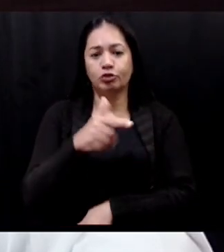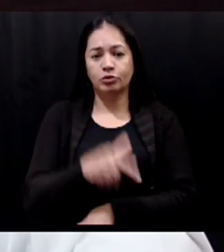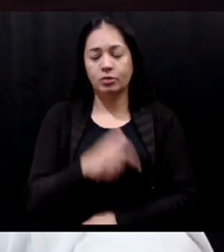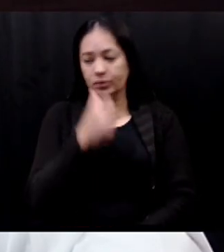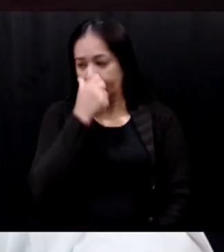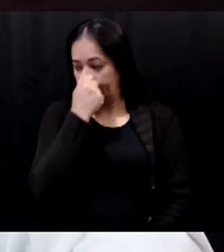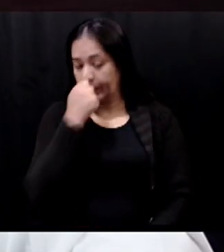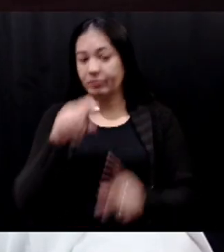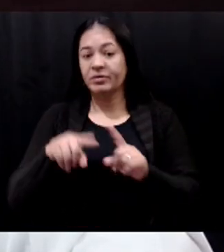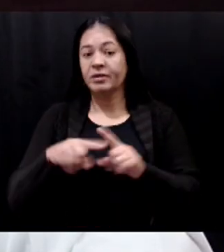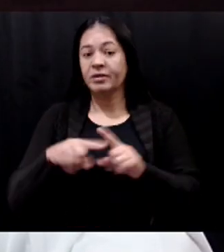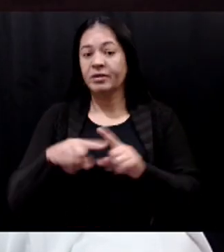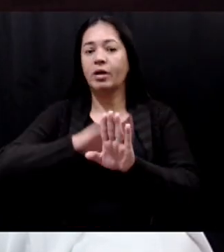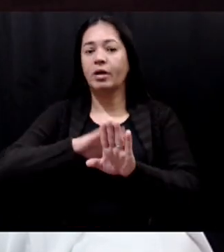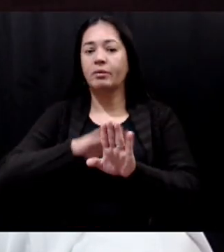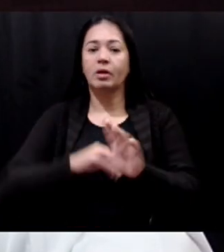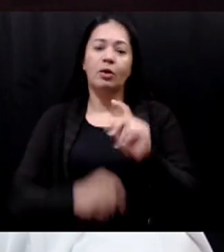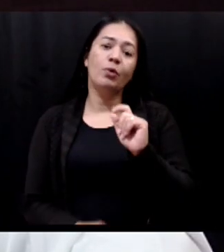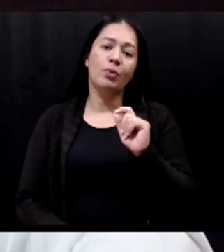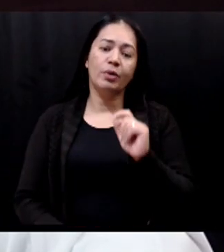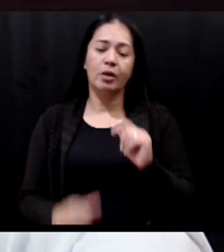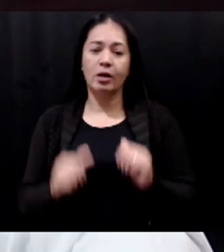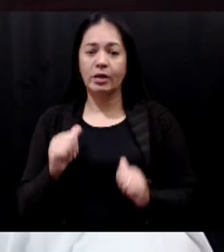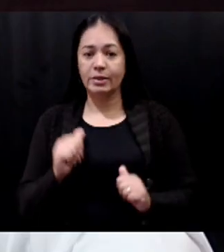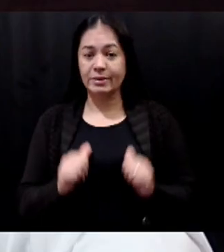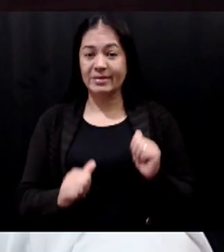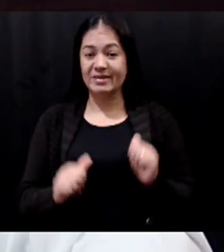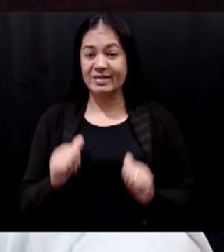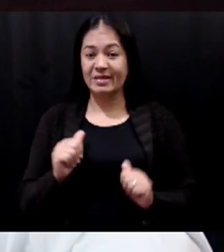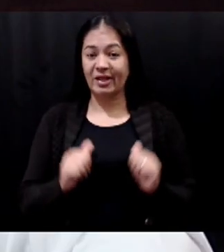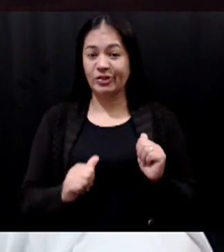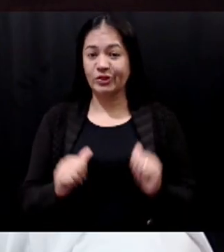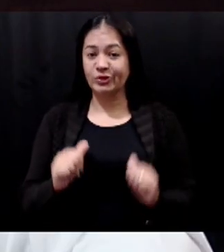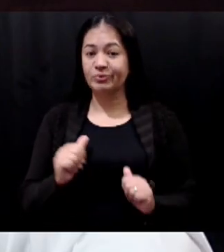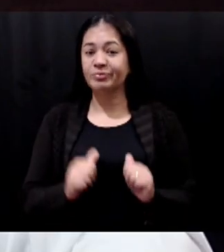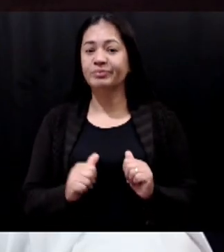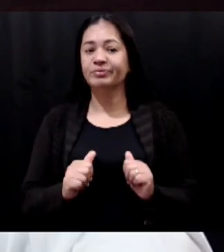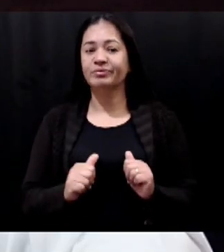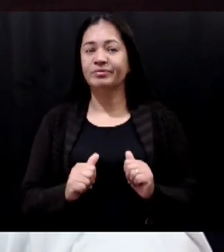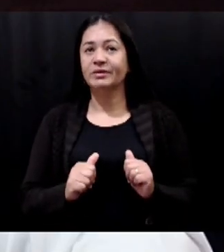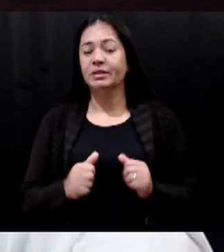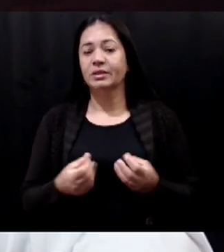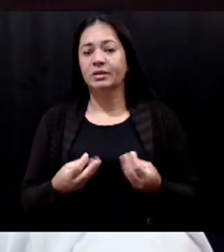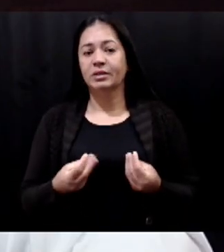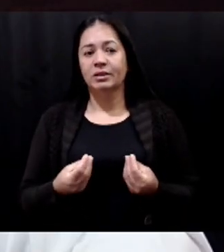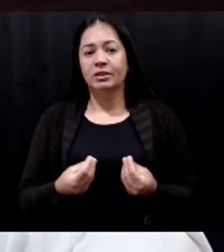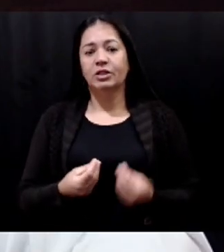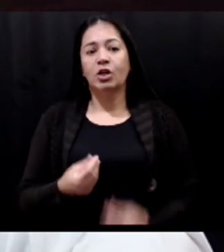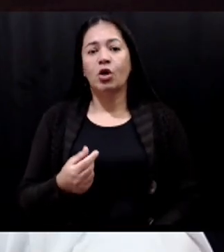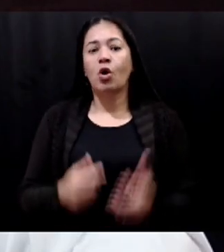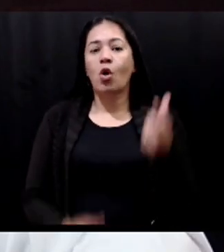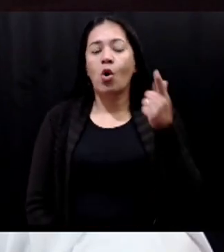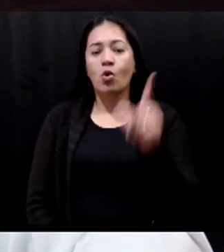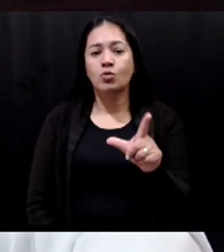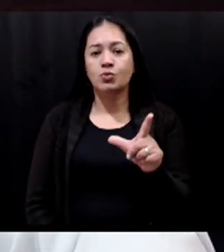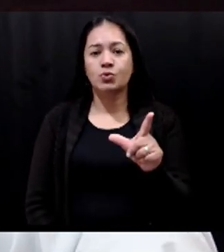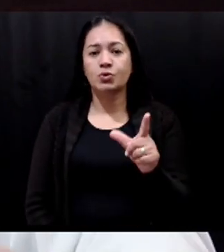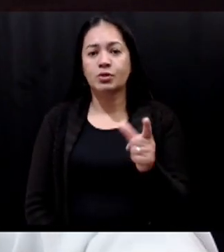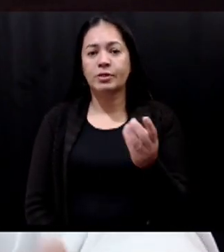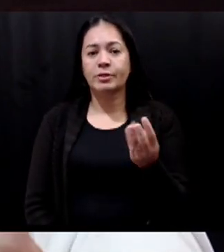era a ansiedade, né? Essa ansiedade enorme de obter algo que